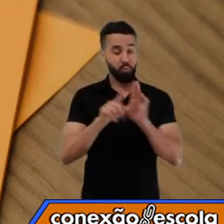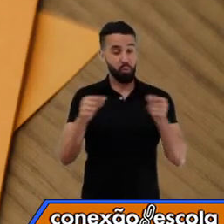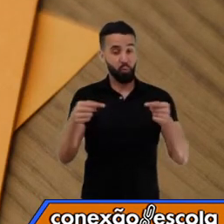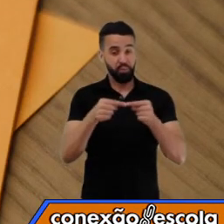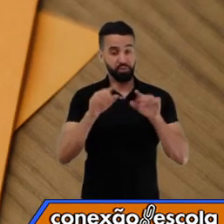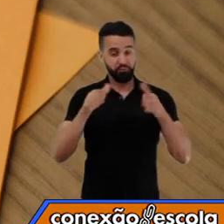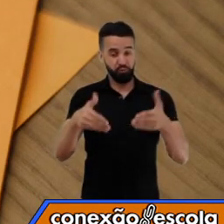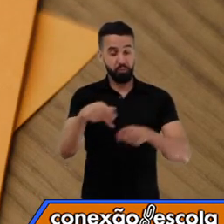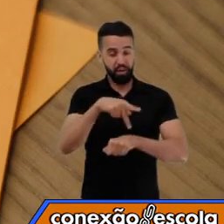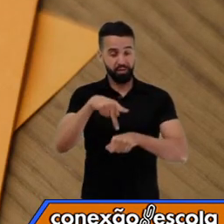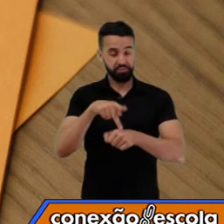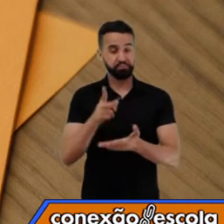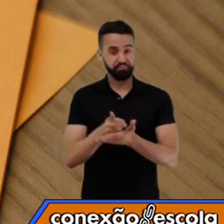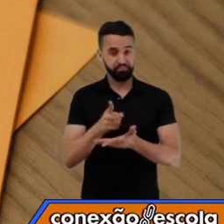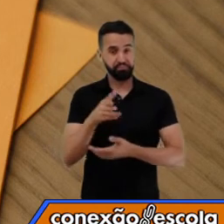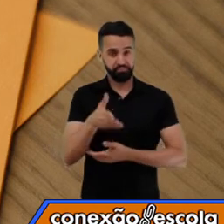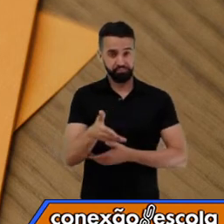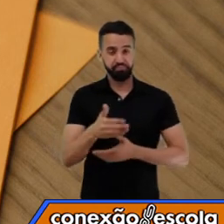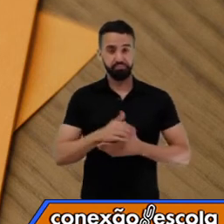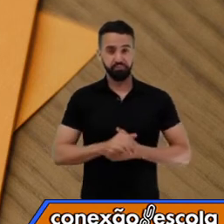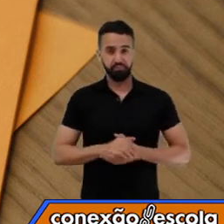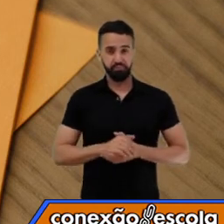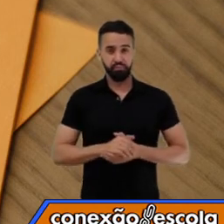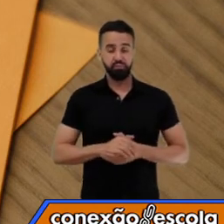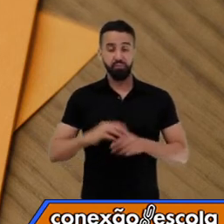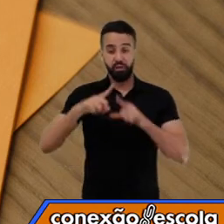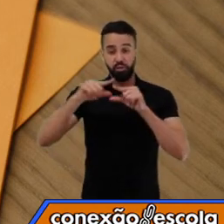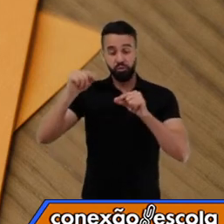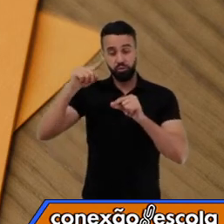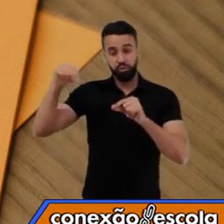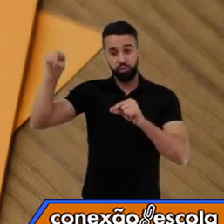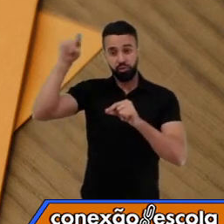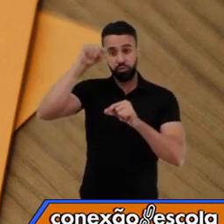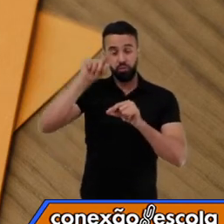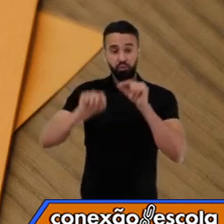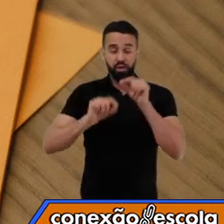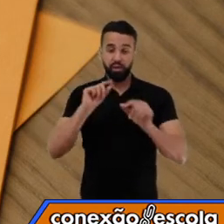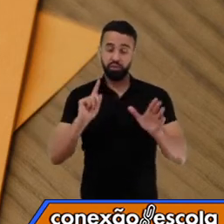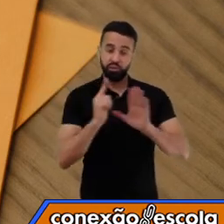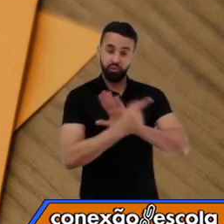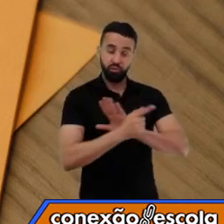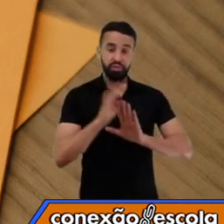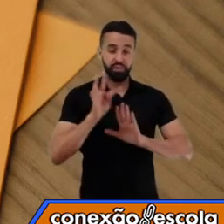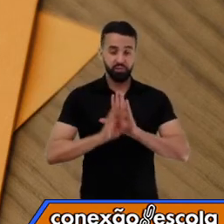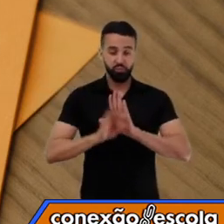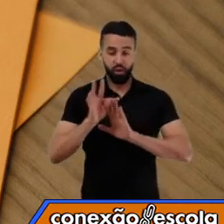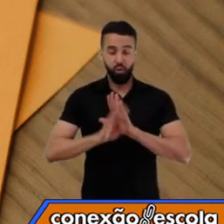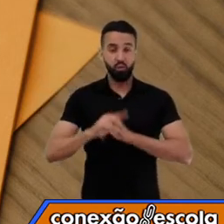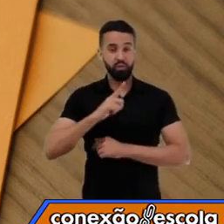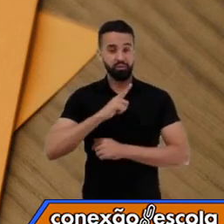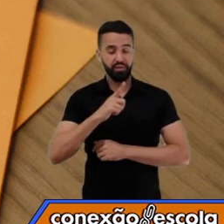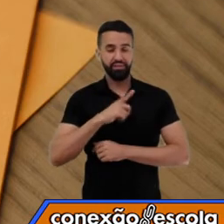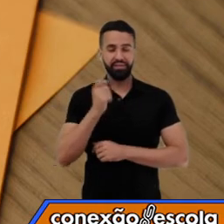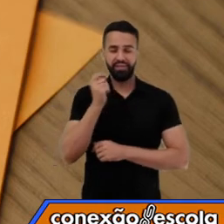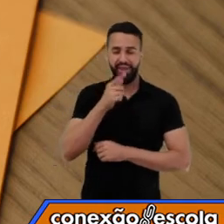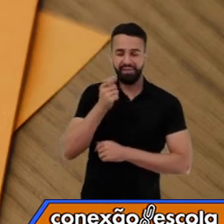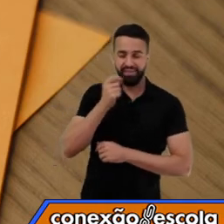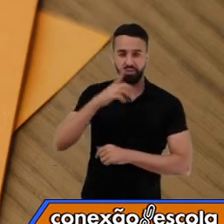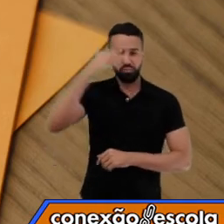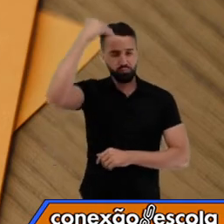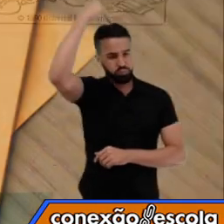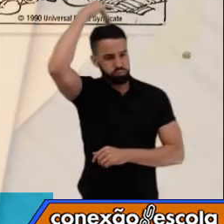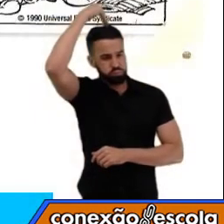vamos para tirinha a tirinha também é uma é um gênero textual que envolve situações cômicas